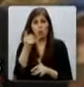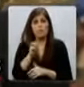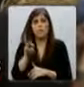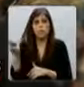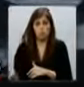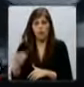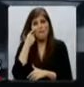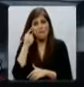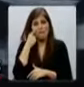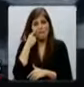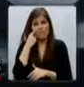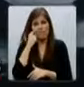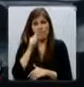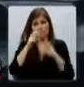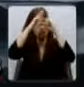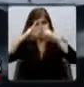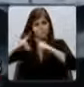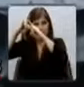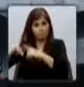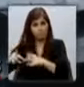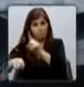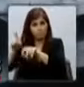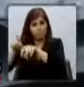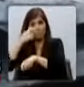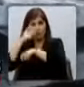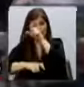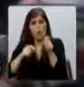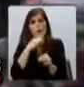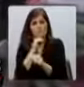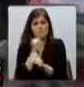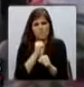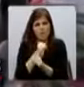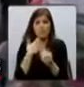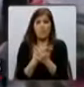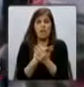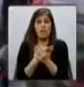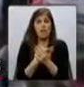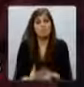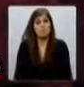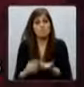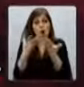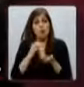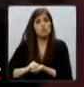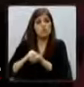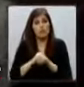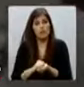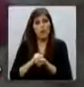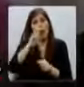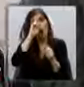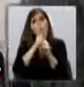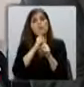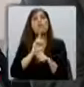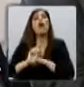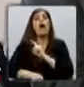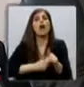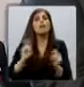vivem em Campos de refugiados o inverno rigoroso fez nascer uma onda solidária Qual é Então o objetivo desta